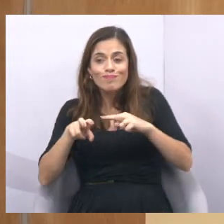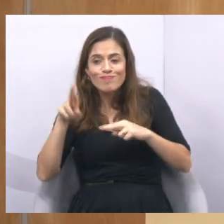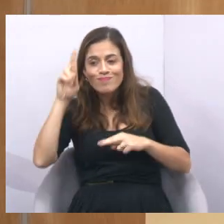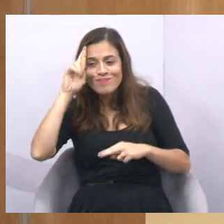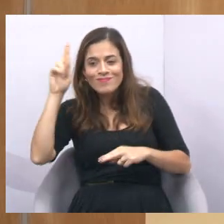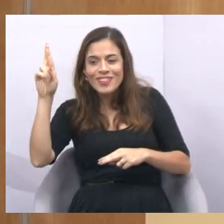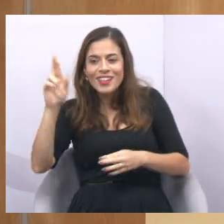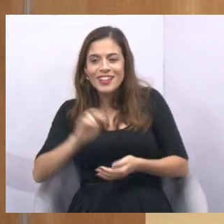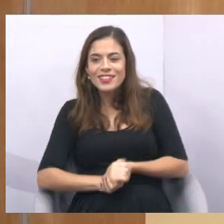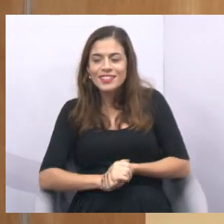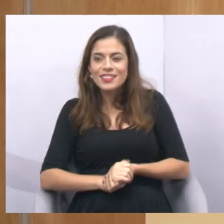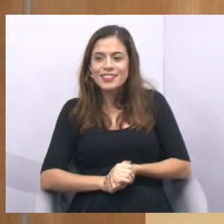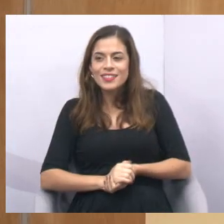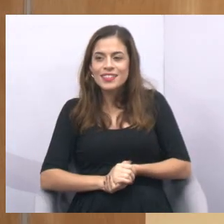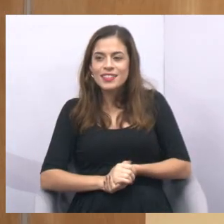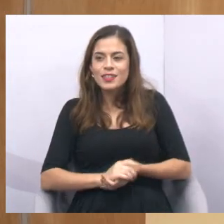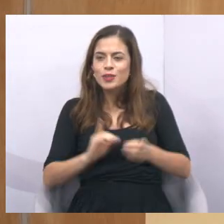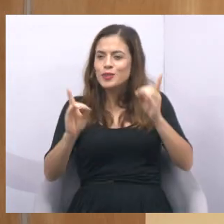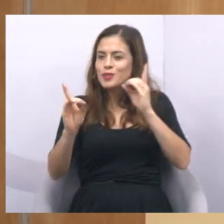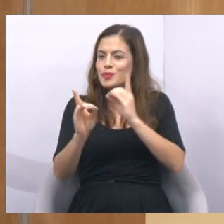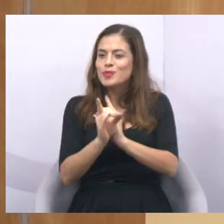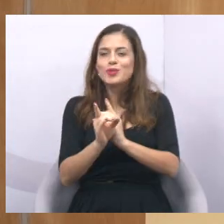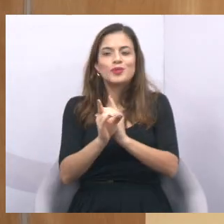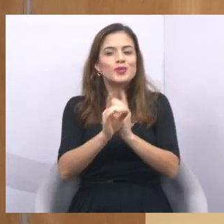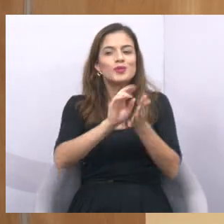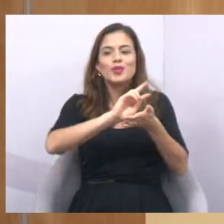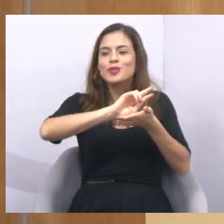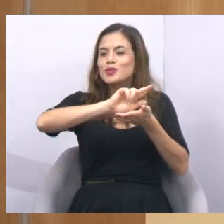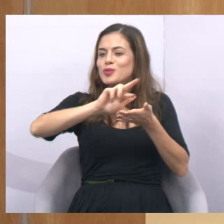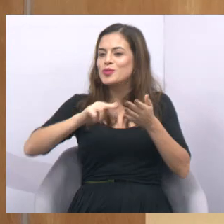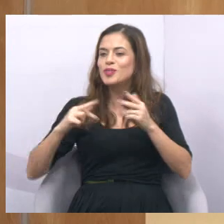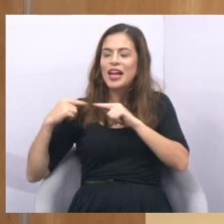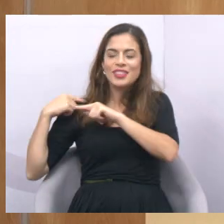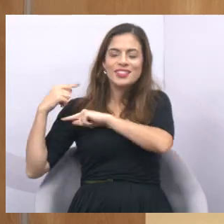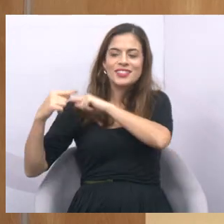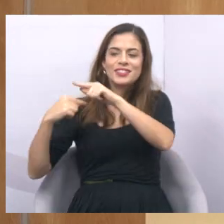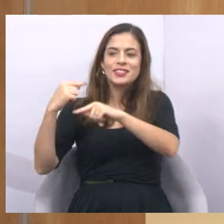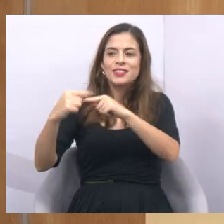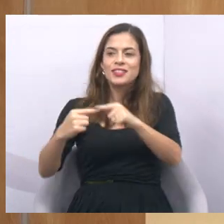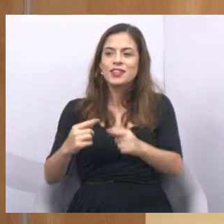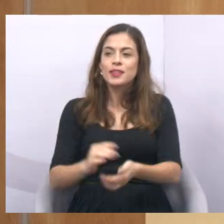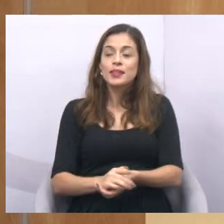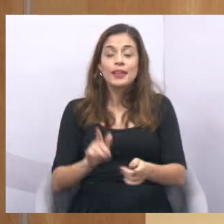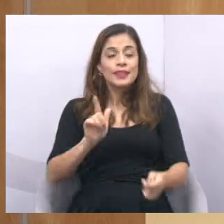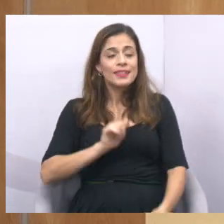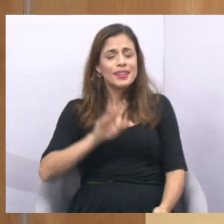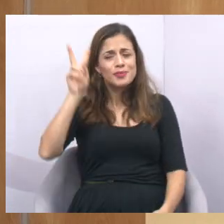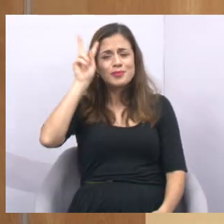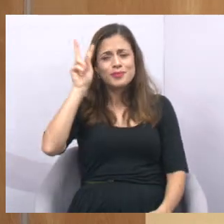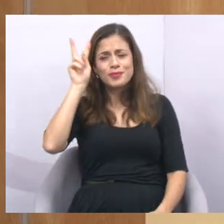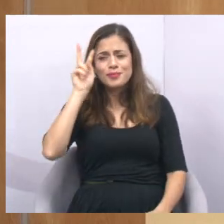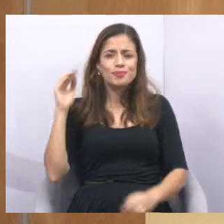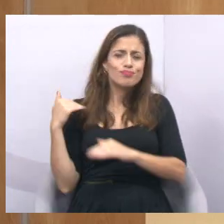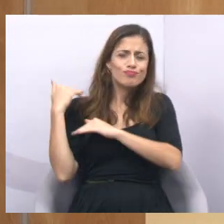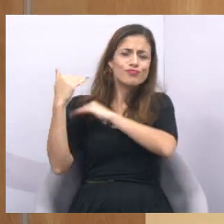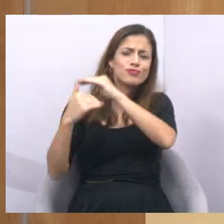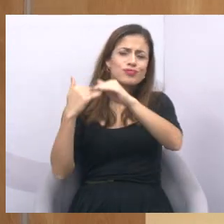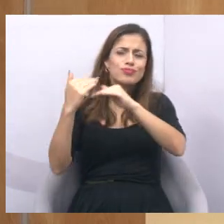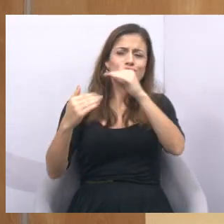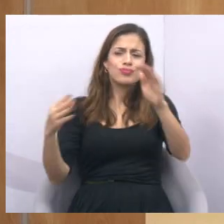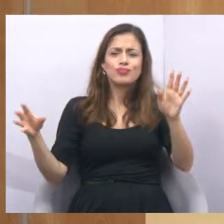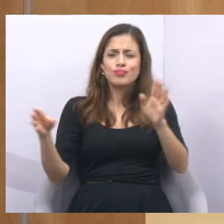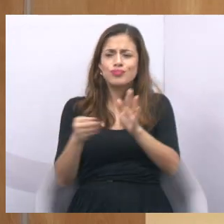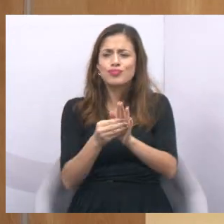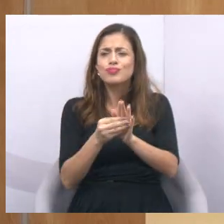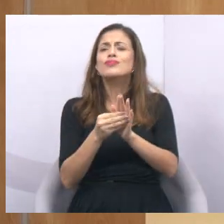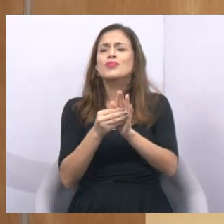gerações. Aqui nós temos várias histórias que compuseram e formaram a história do